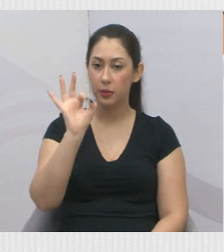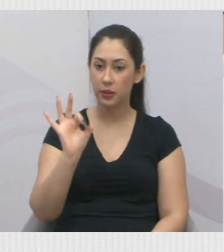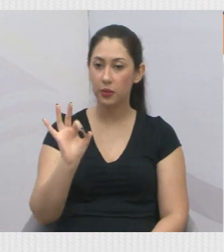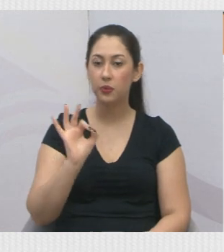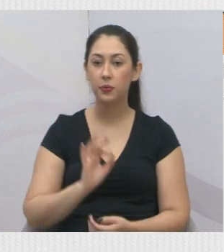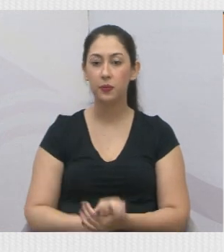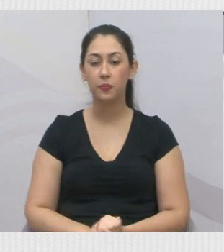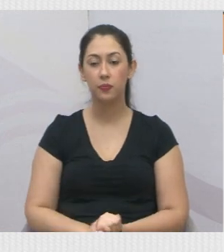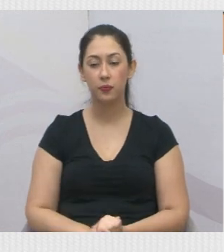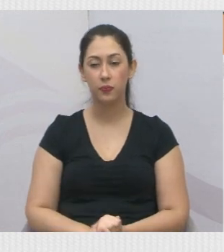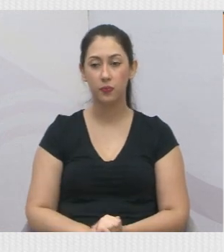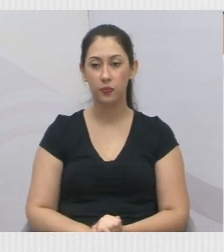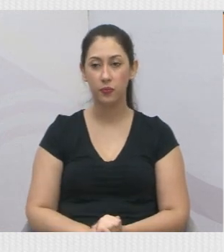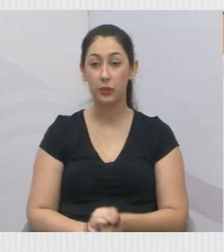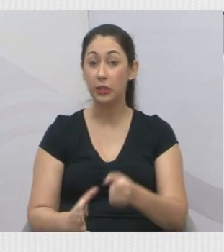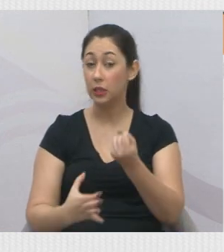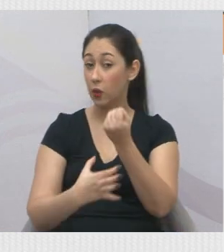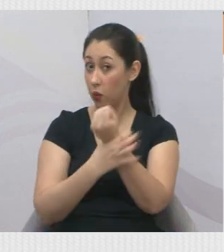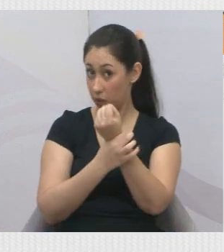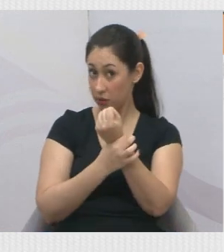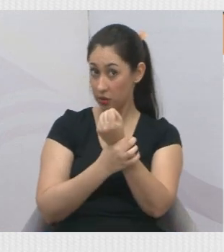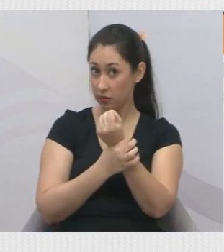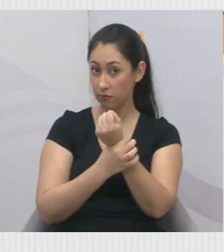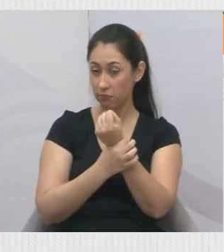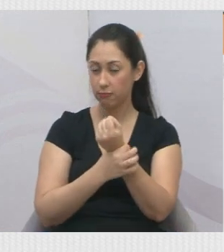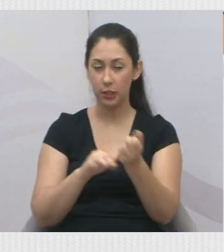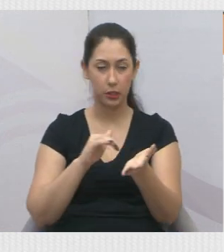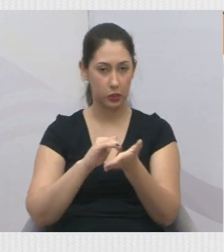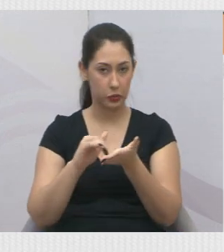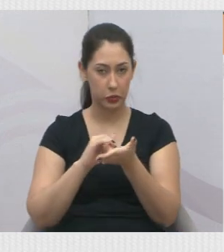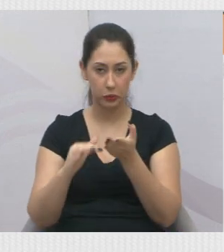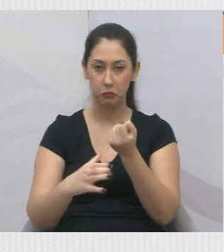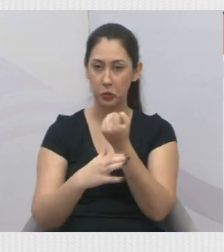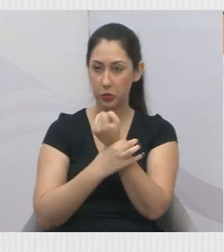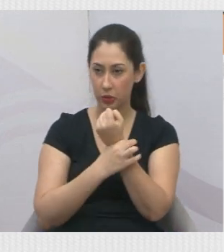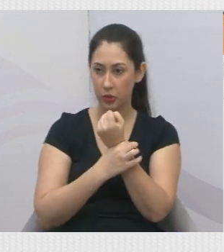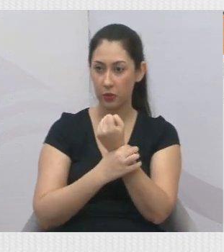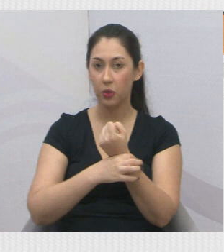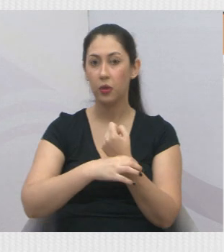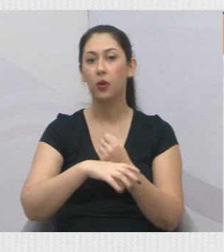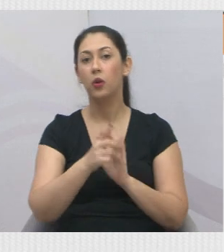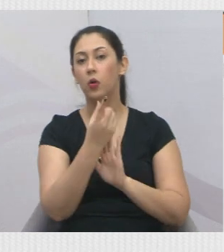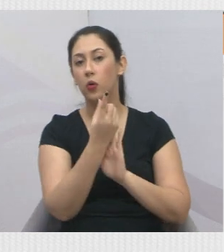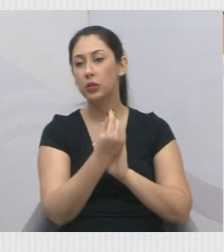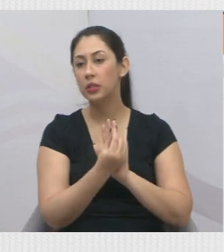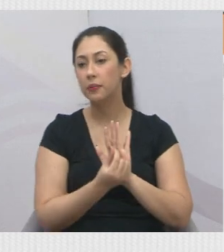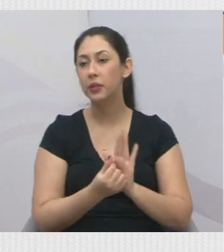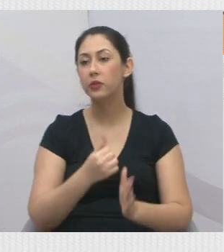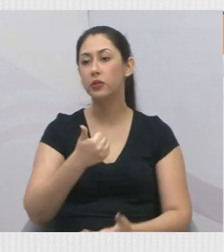74%. Segurança pública, Secretaria de Segurança, meta orçada